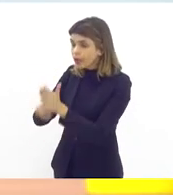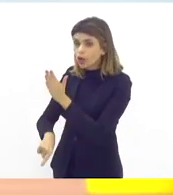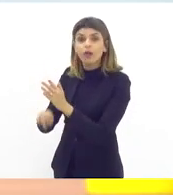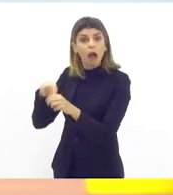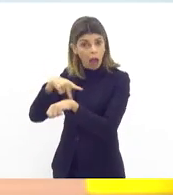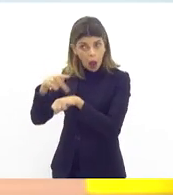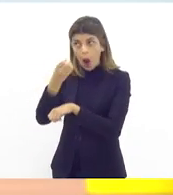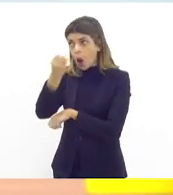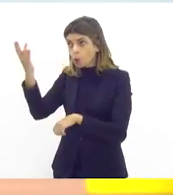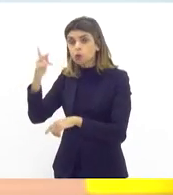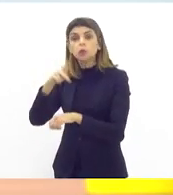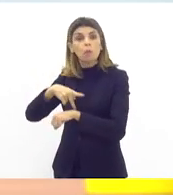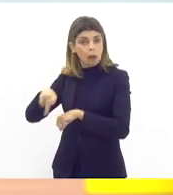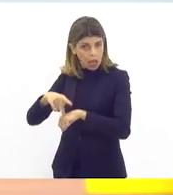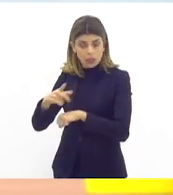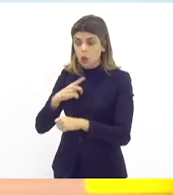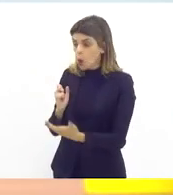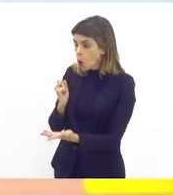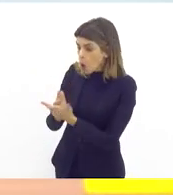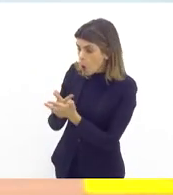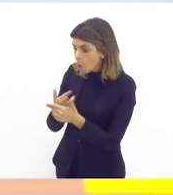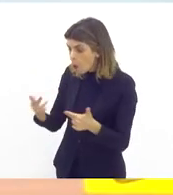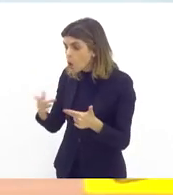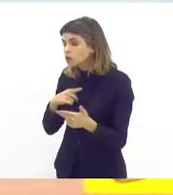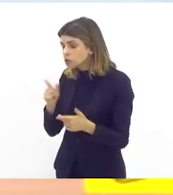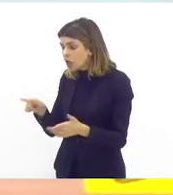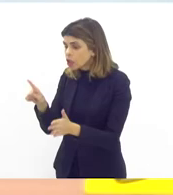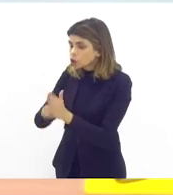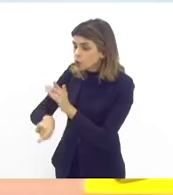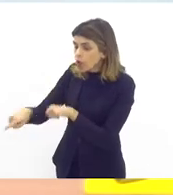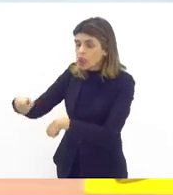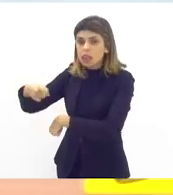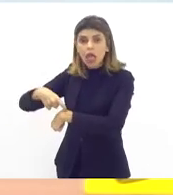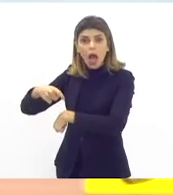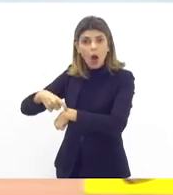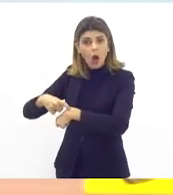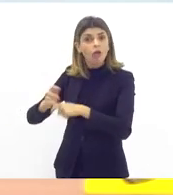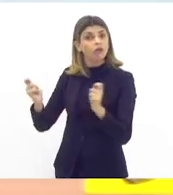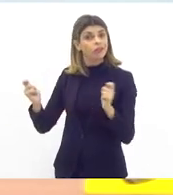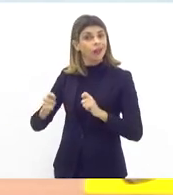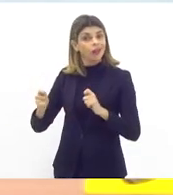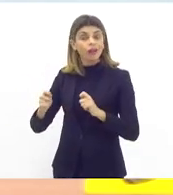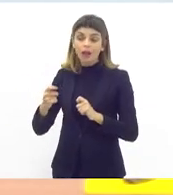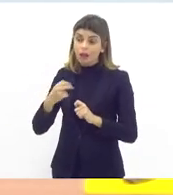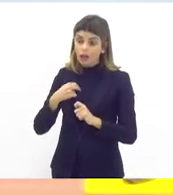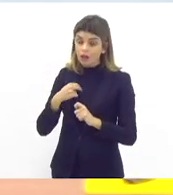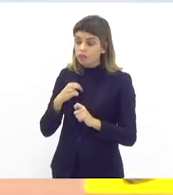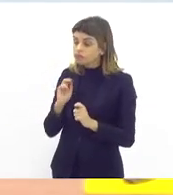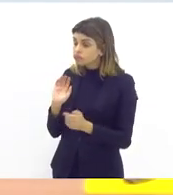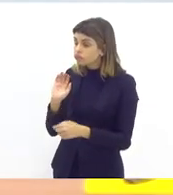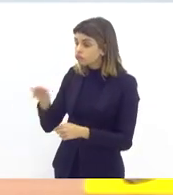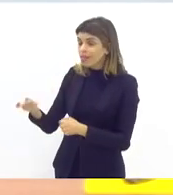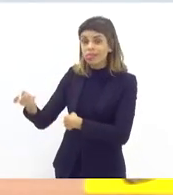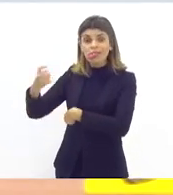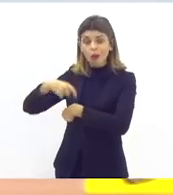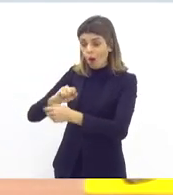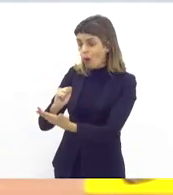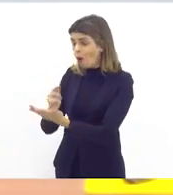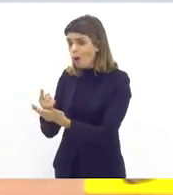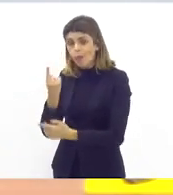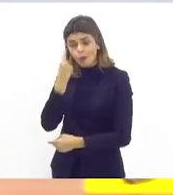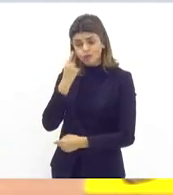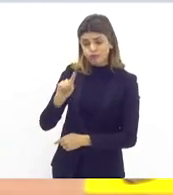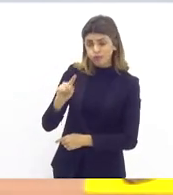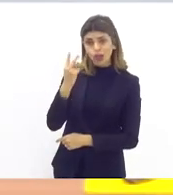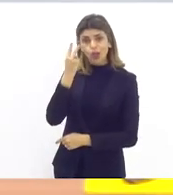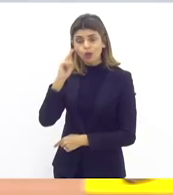sistema. Eu acho que é melhor no Brasil, já que a gente tem sistema para acreditar, é você cobrar e devolver muito rapidamente. Em